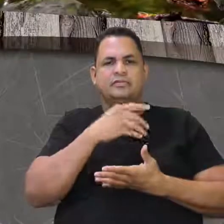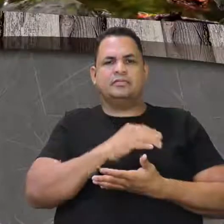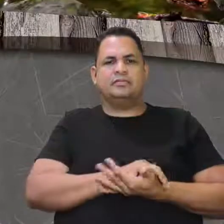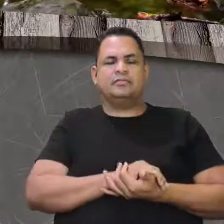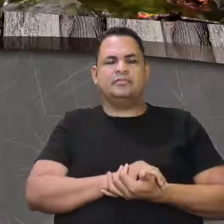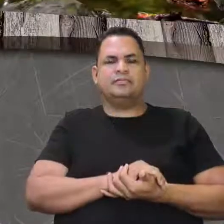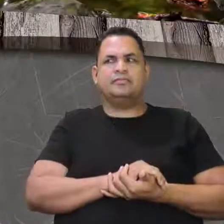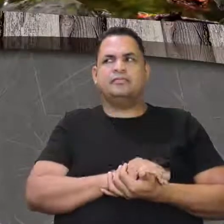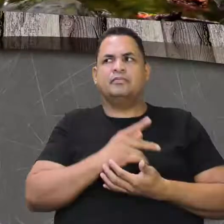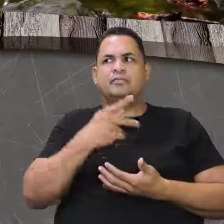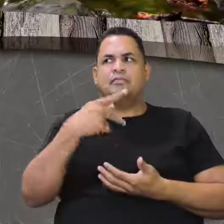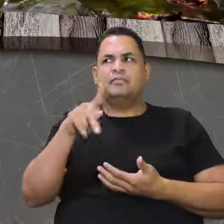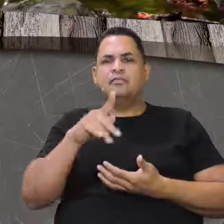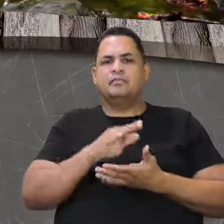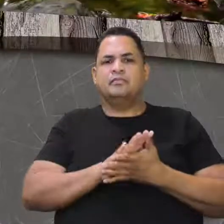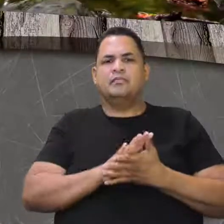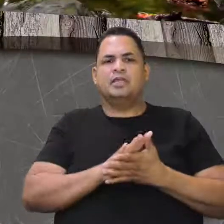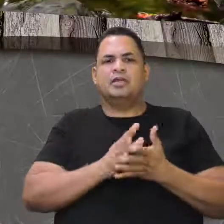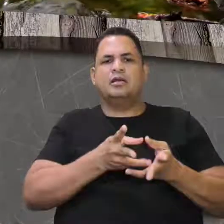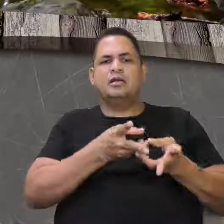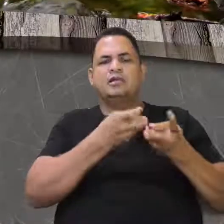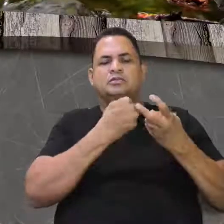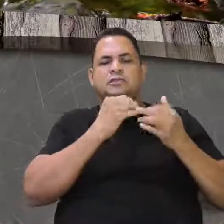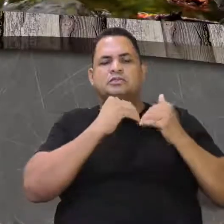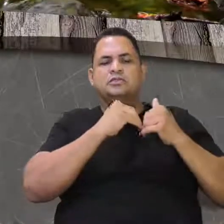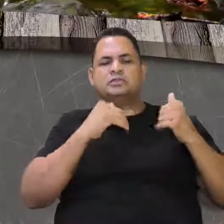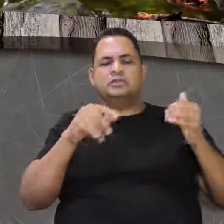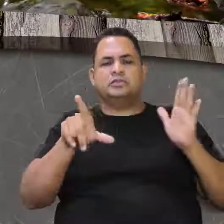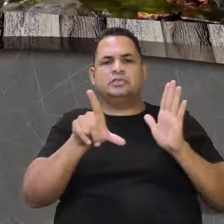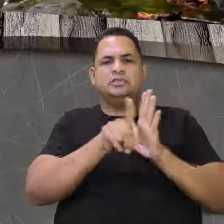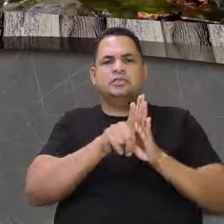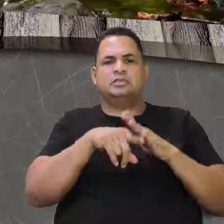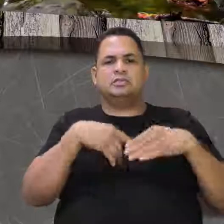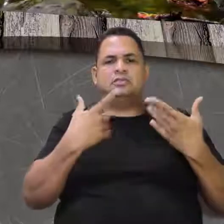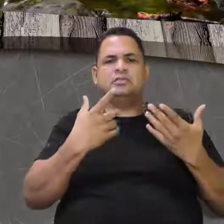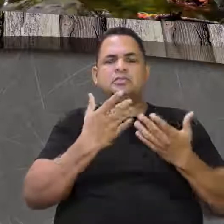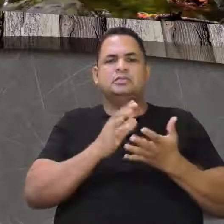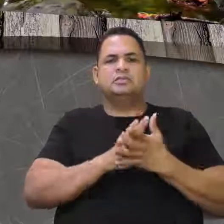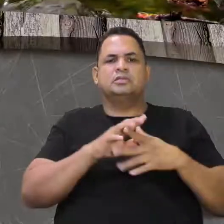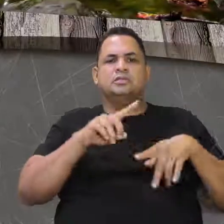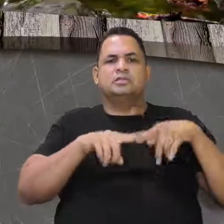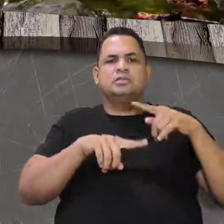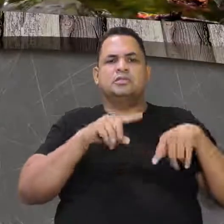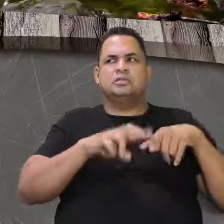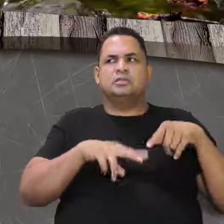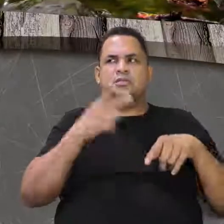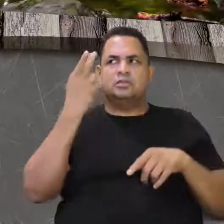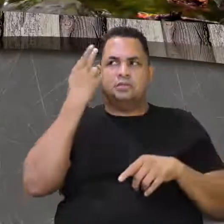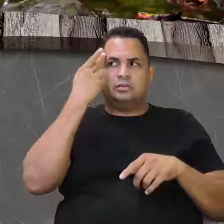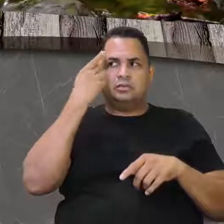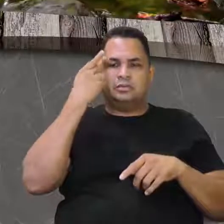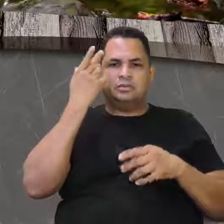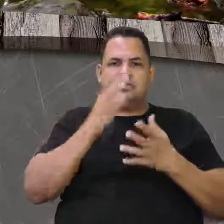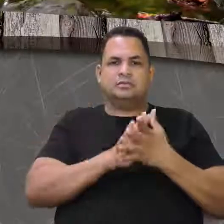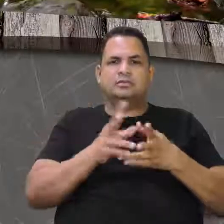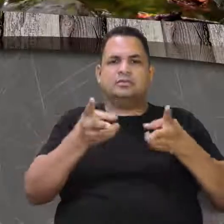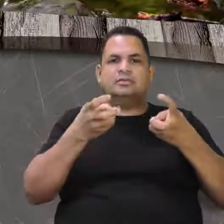colocar, para a biopirataria. A maioria desses recursos naturais